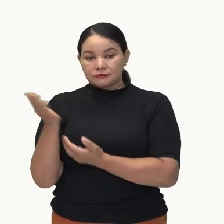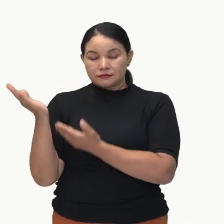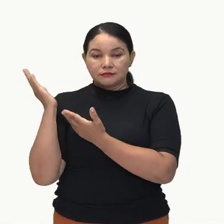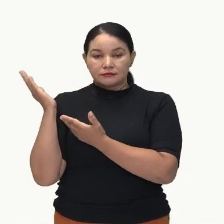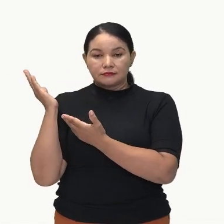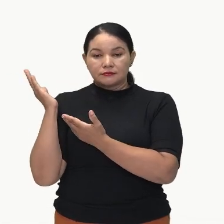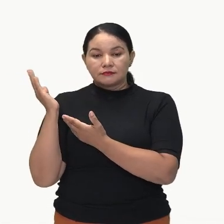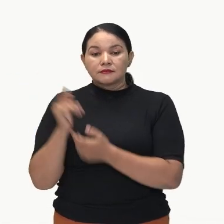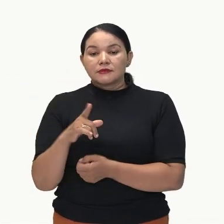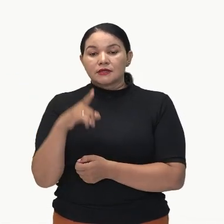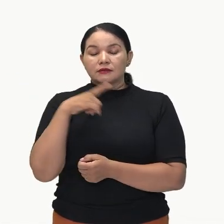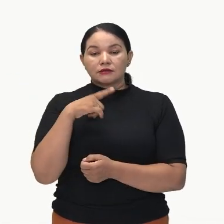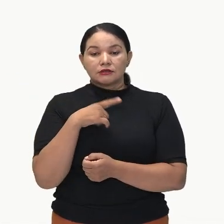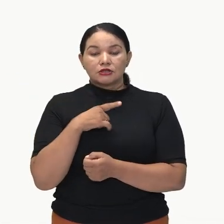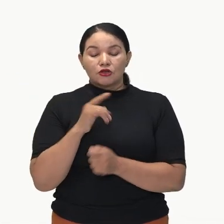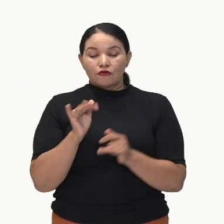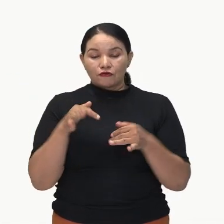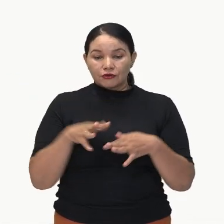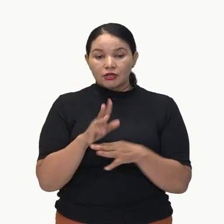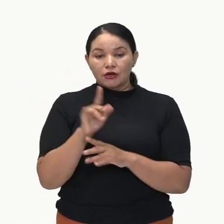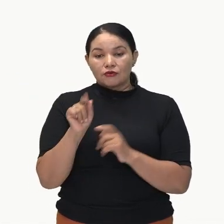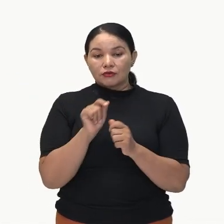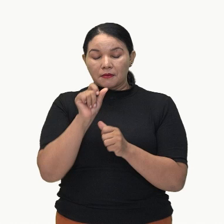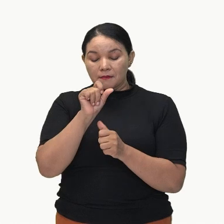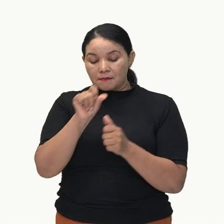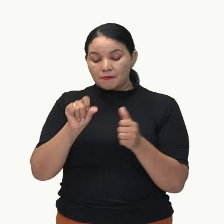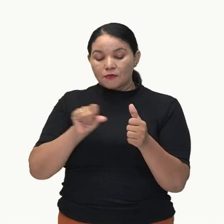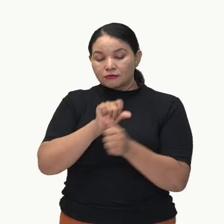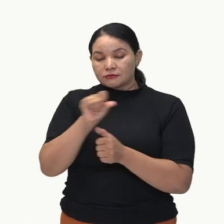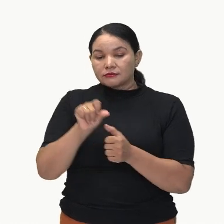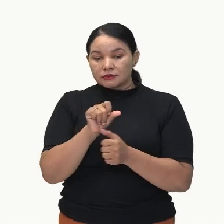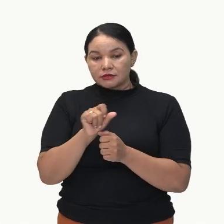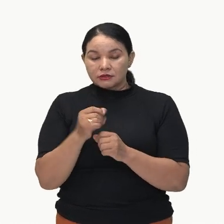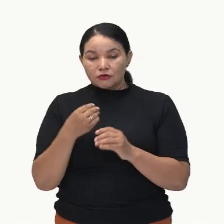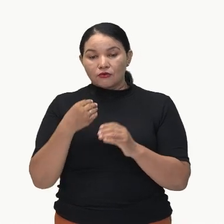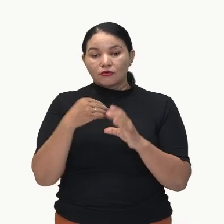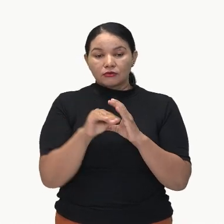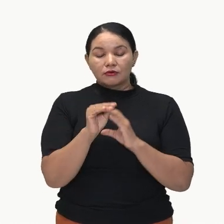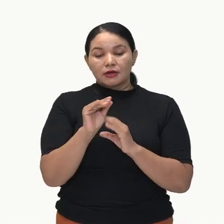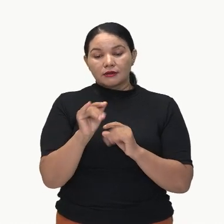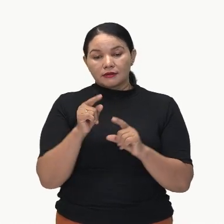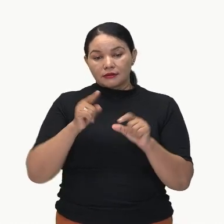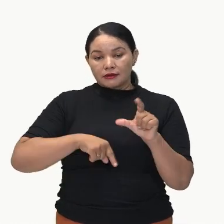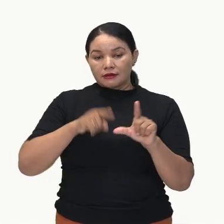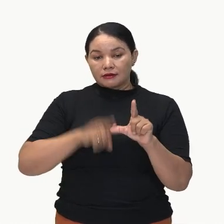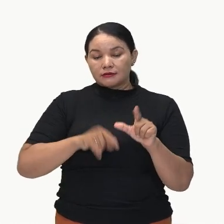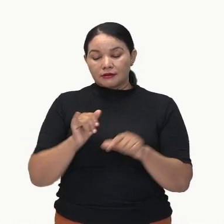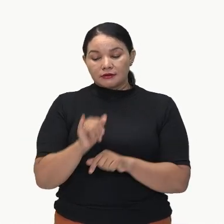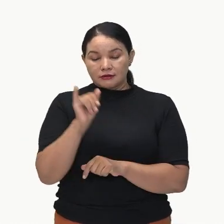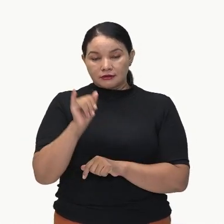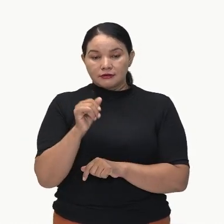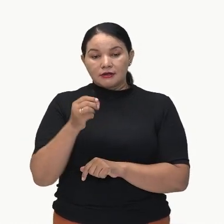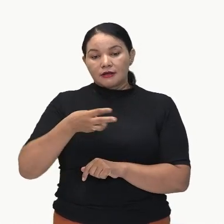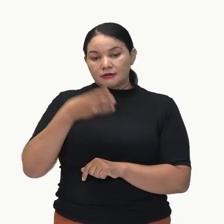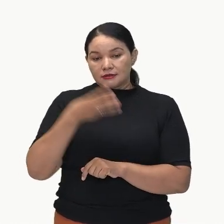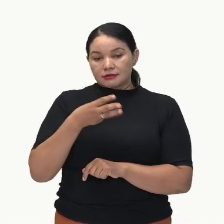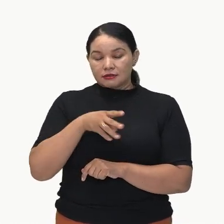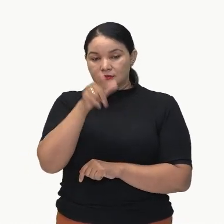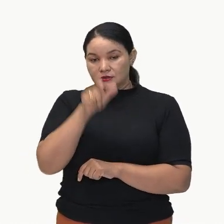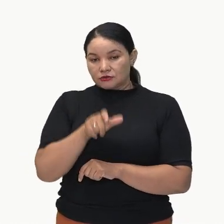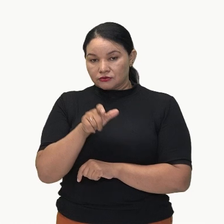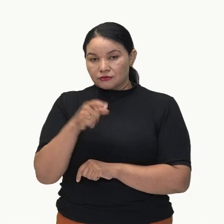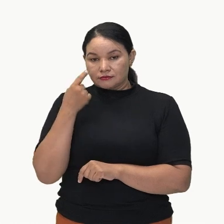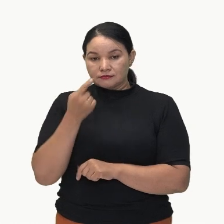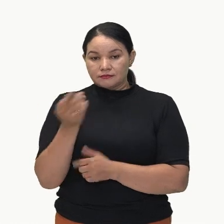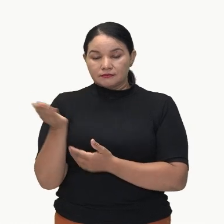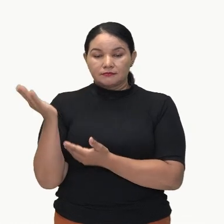essa terminação convertida em yer, nas terceiras pessoas. E aí nós temos